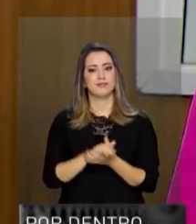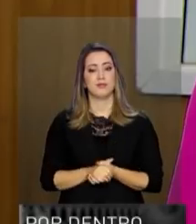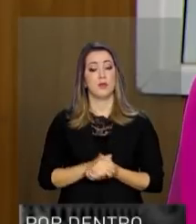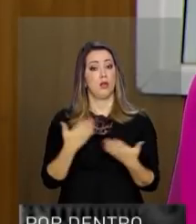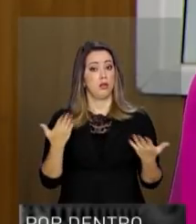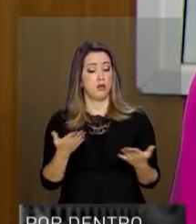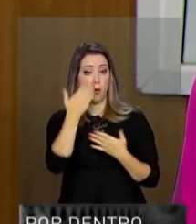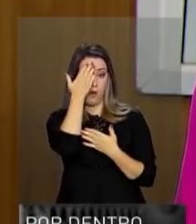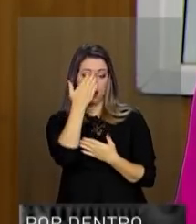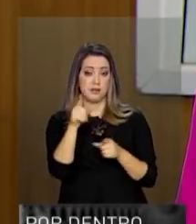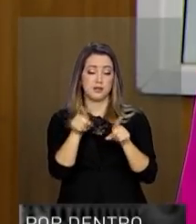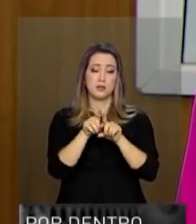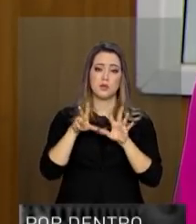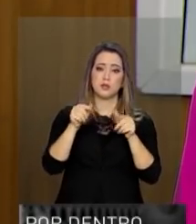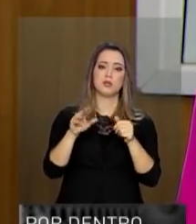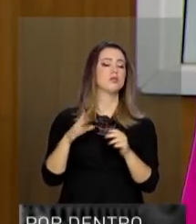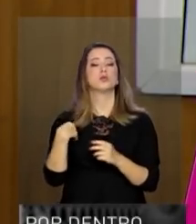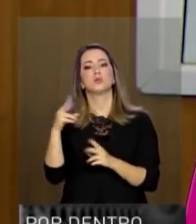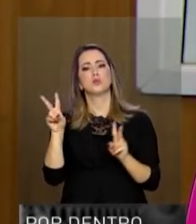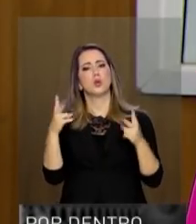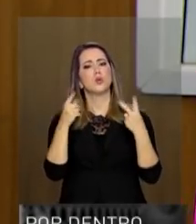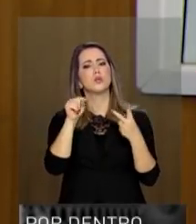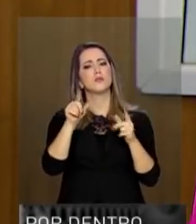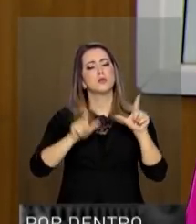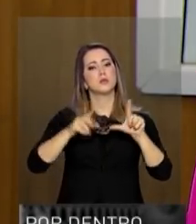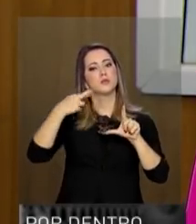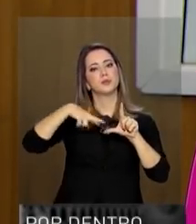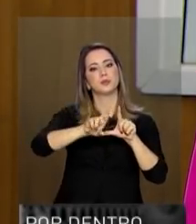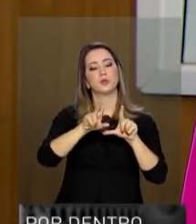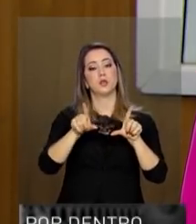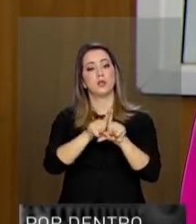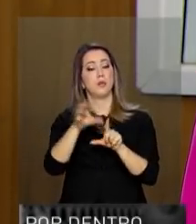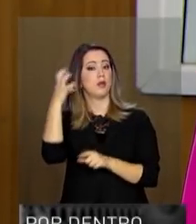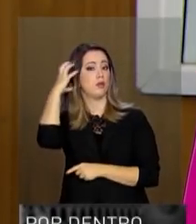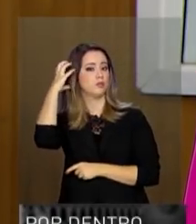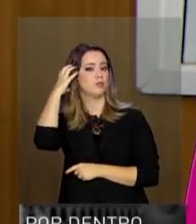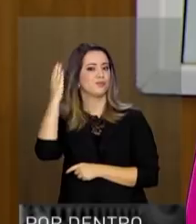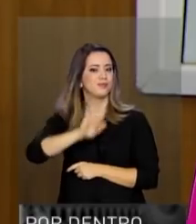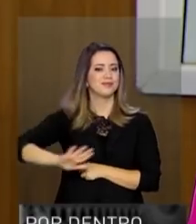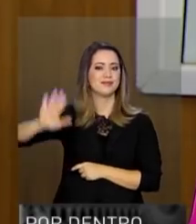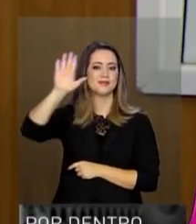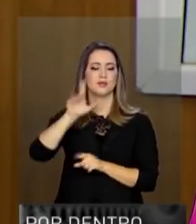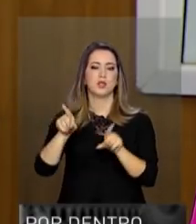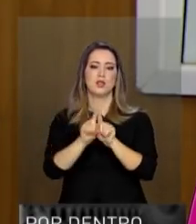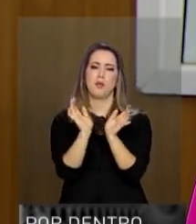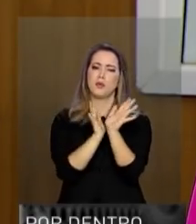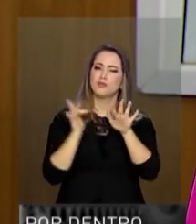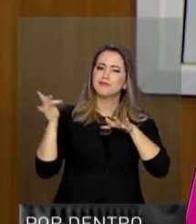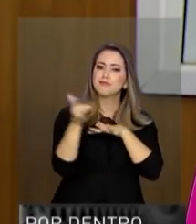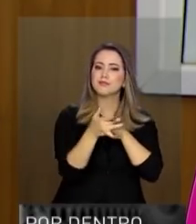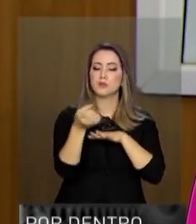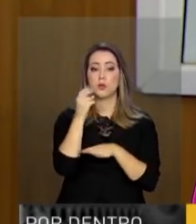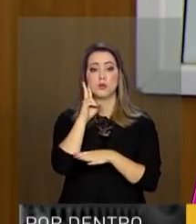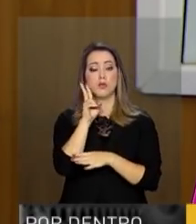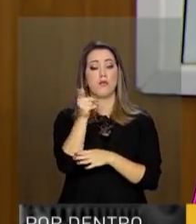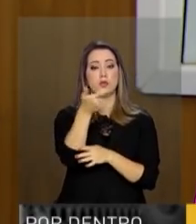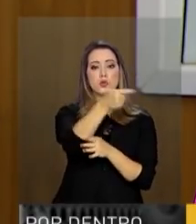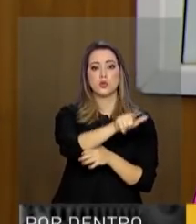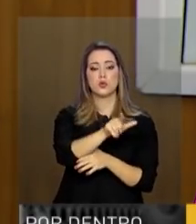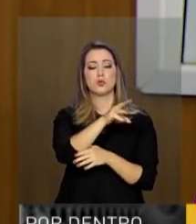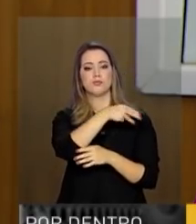Bem, eu agradeço também a todos que nos acompanharam pela TVNBR, pela Rede Nacional de Rádio e também pelas redes sociais. Você pode rever o programa